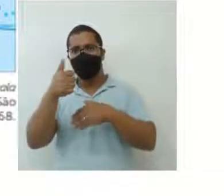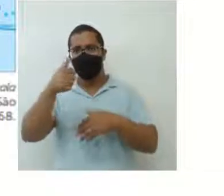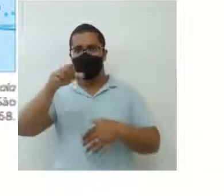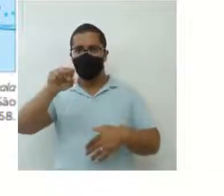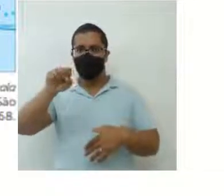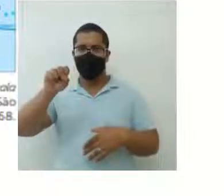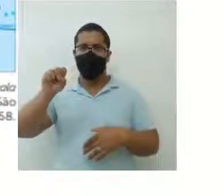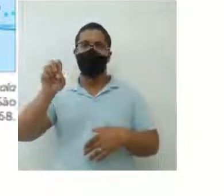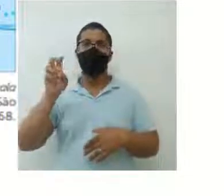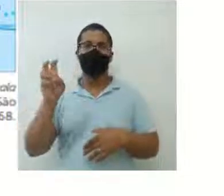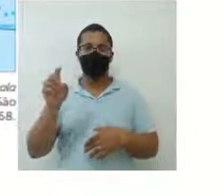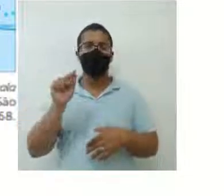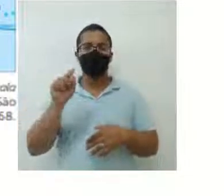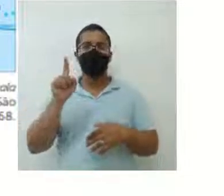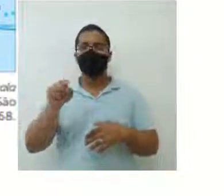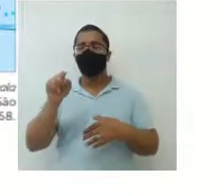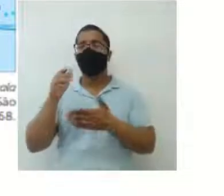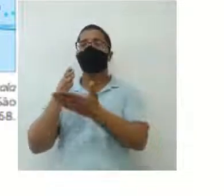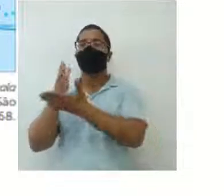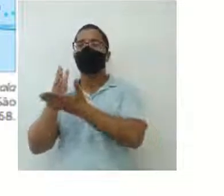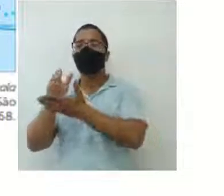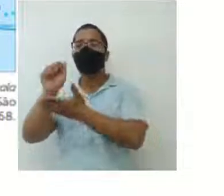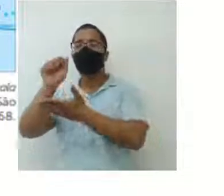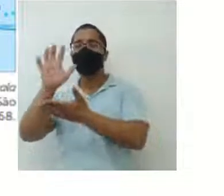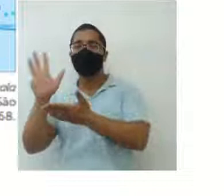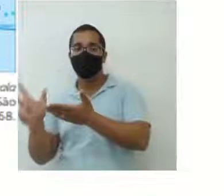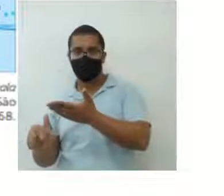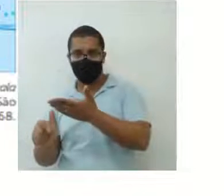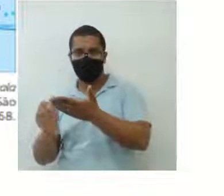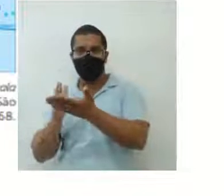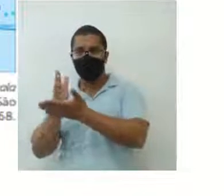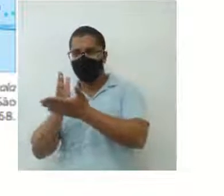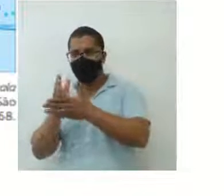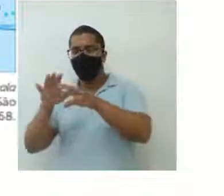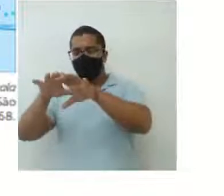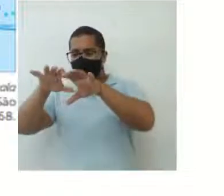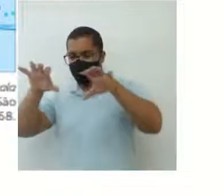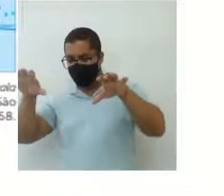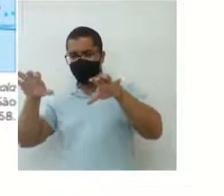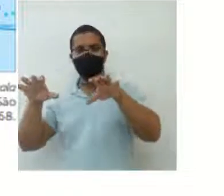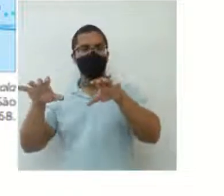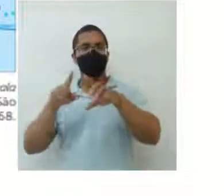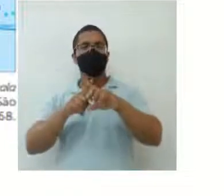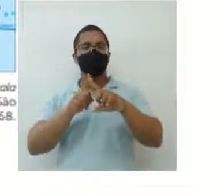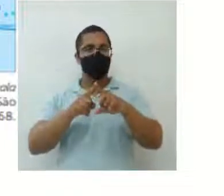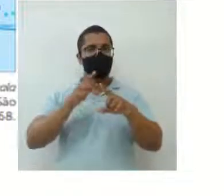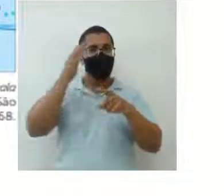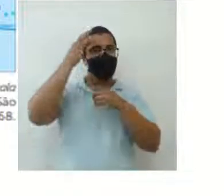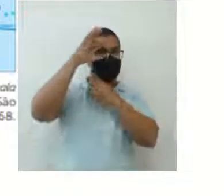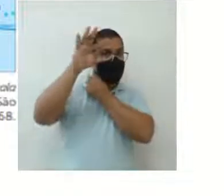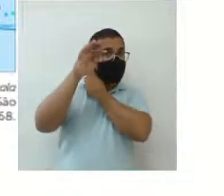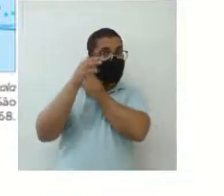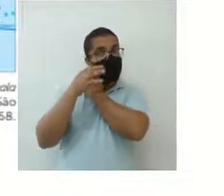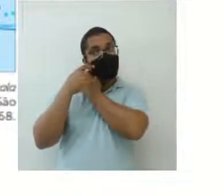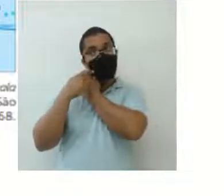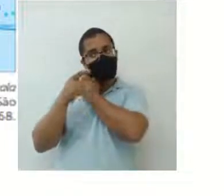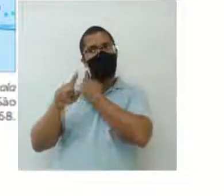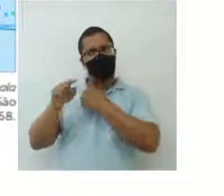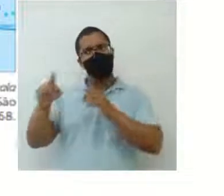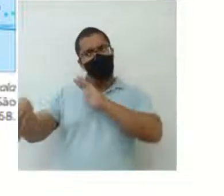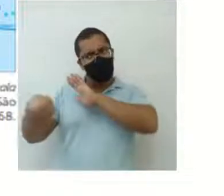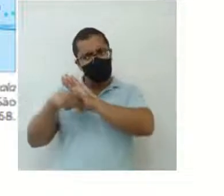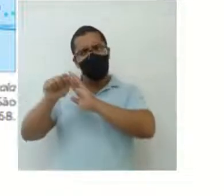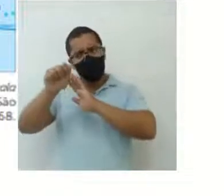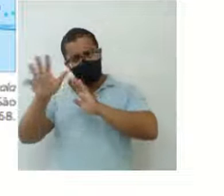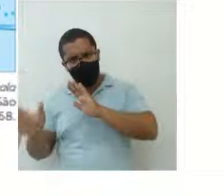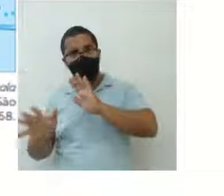África para evitar o quê? Uma guerra entre as potências imperialistas, né? Porque a França diz, a África é minha. Não,